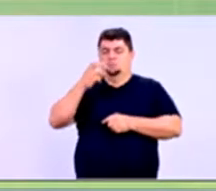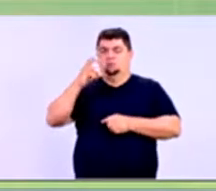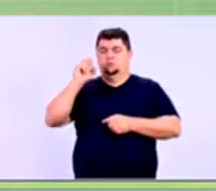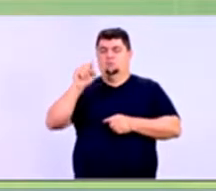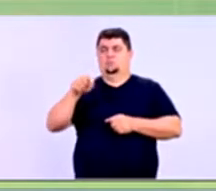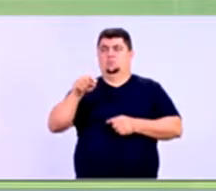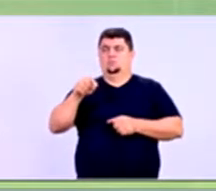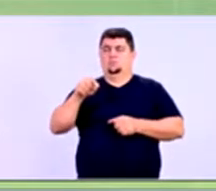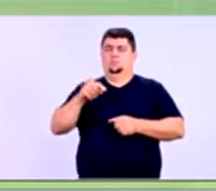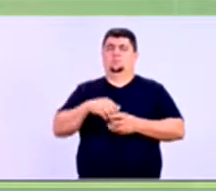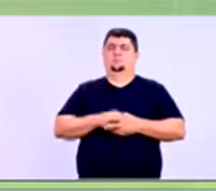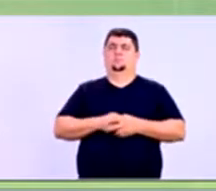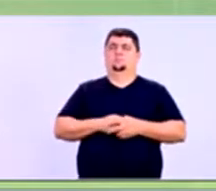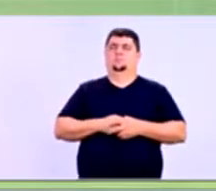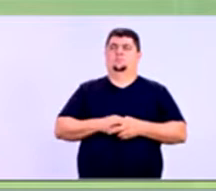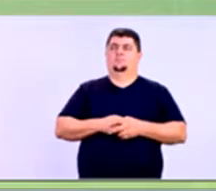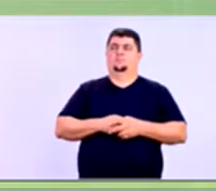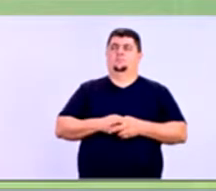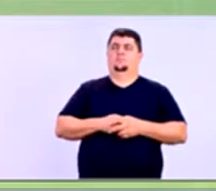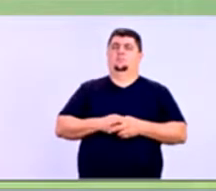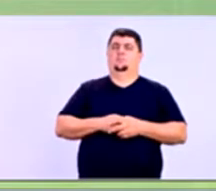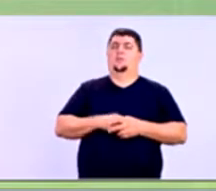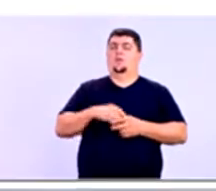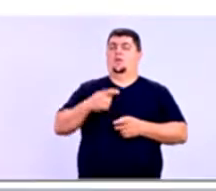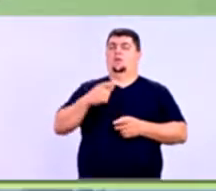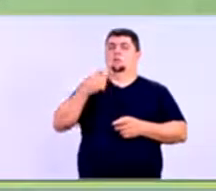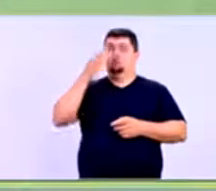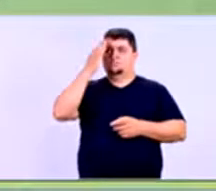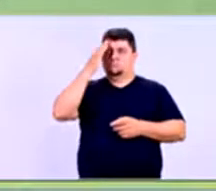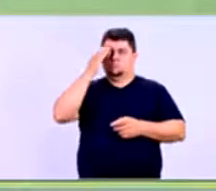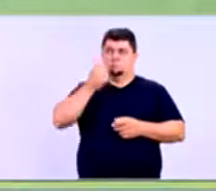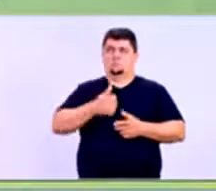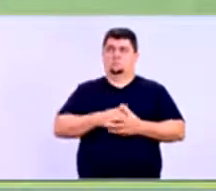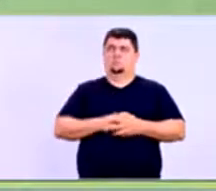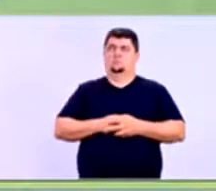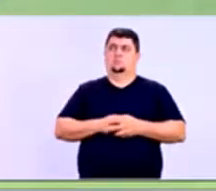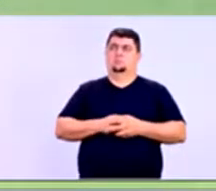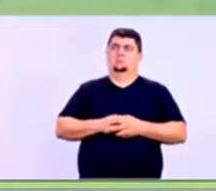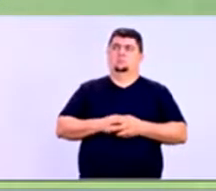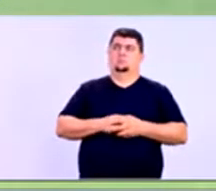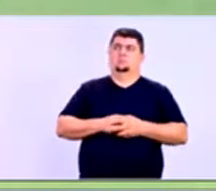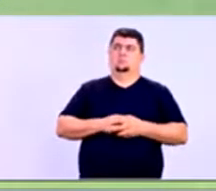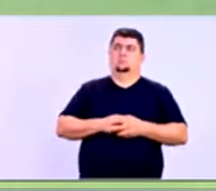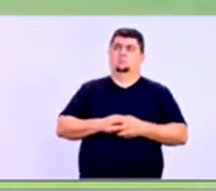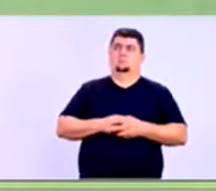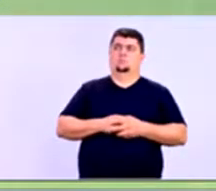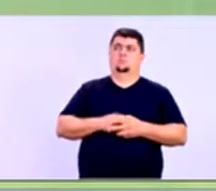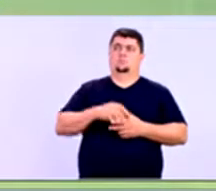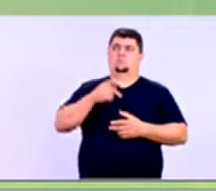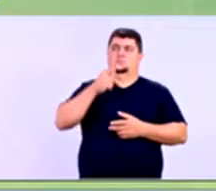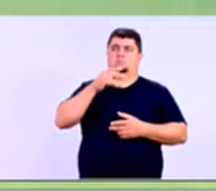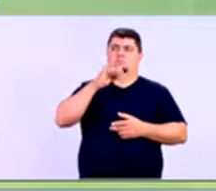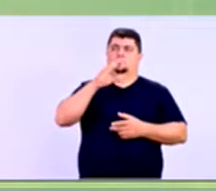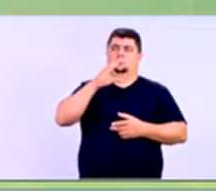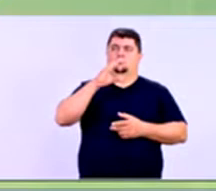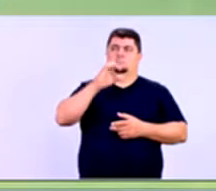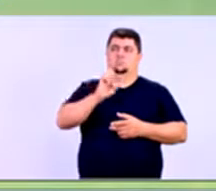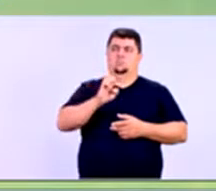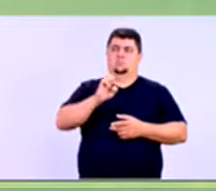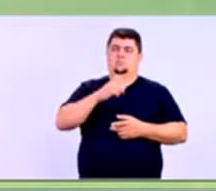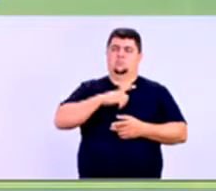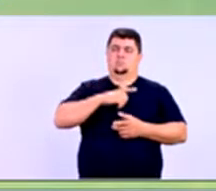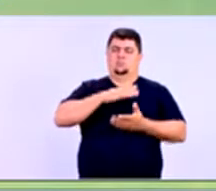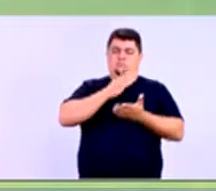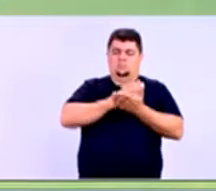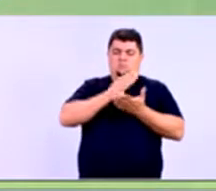de juros. Então, essa é a lógica do saque. No price, um